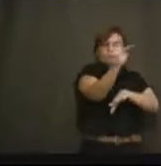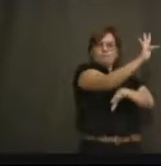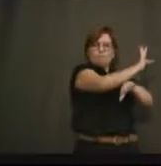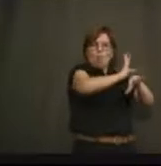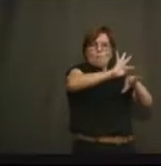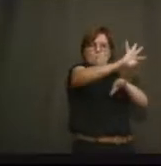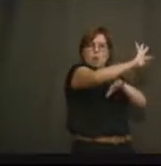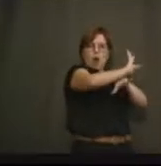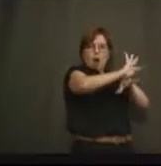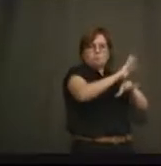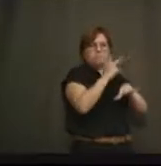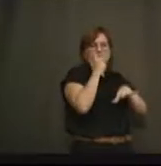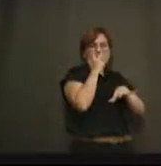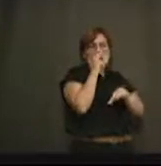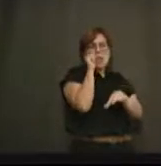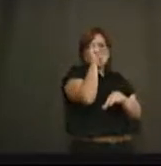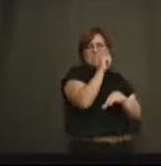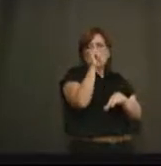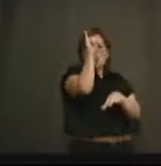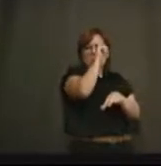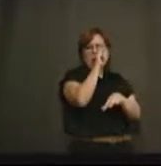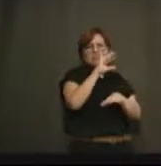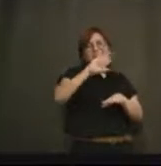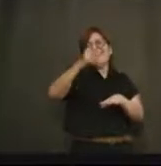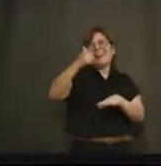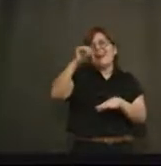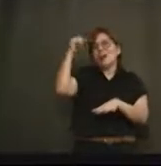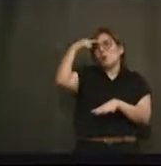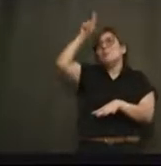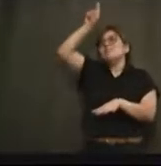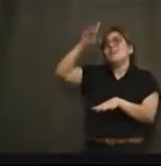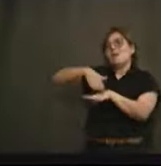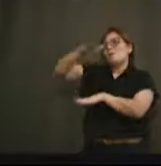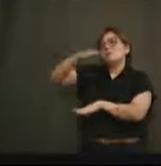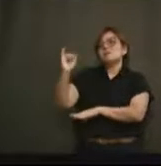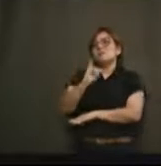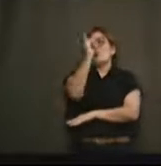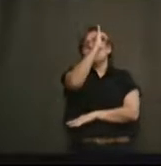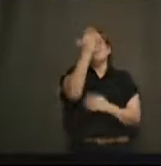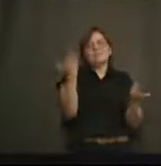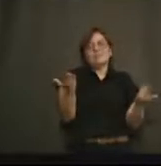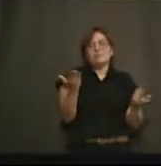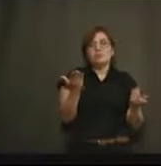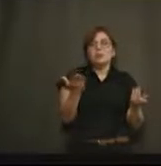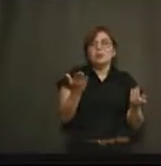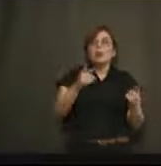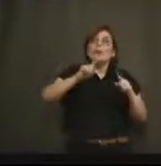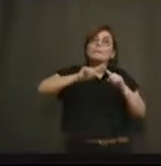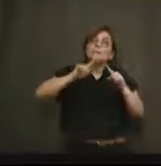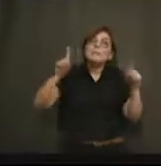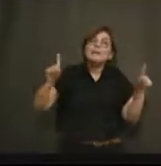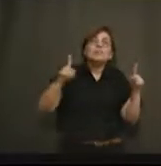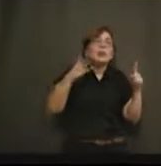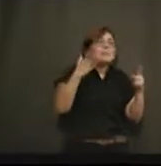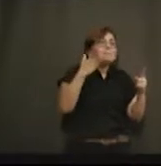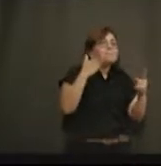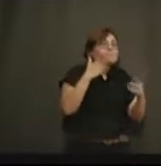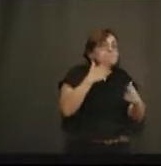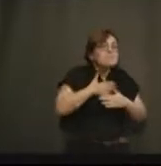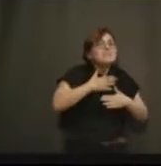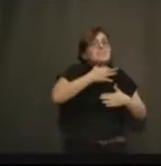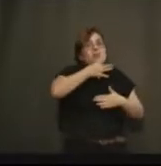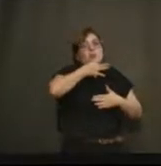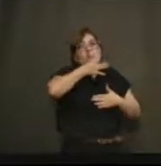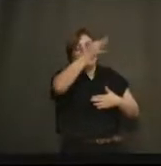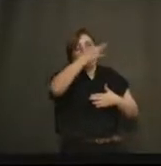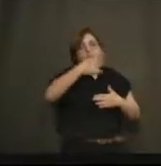besteira. Claro que as ideias são mais importantes, todo mundo sabe que as ideias são mais importantes, Marcelo. Mas não era claro para mim, porque em